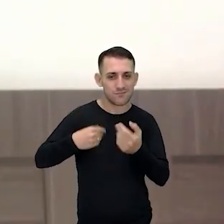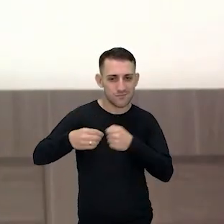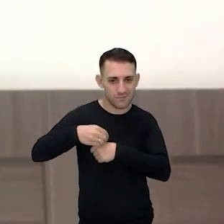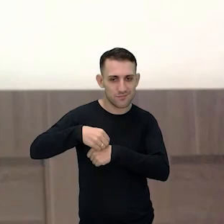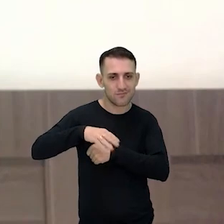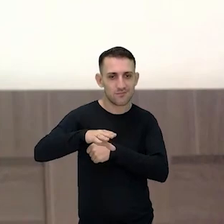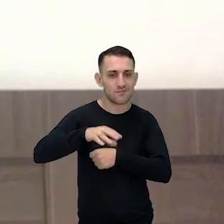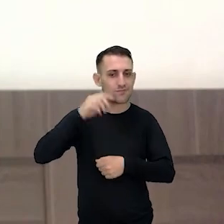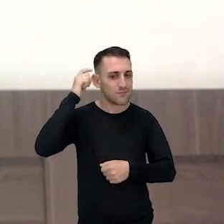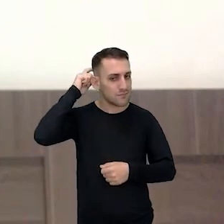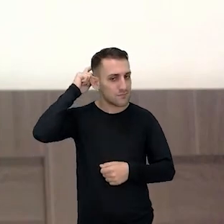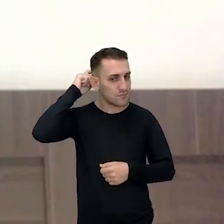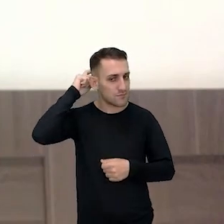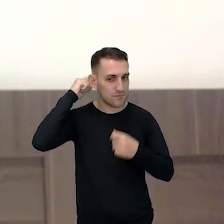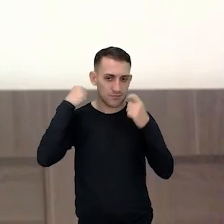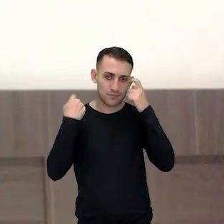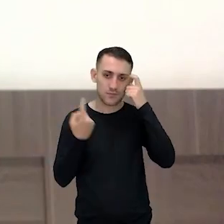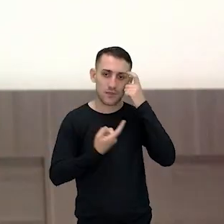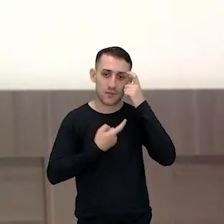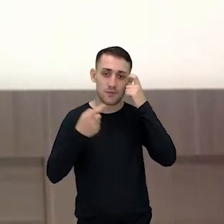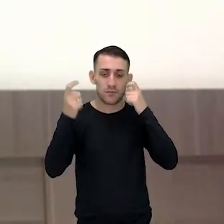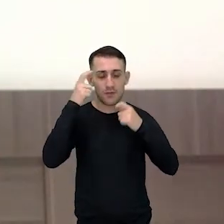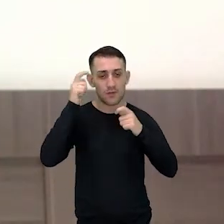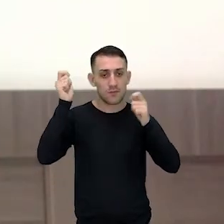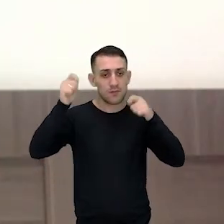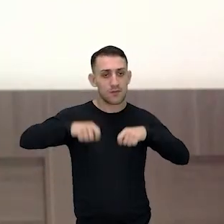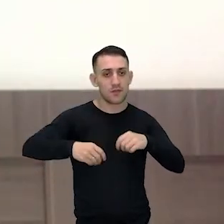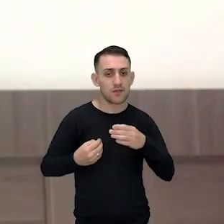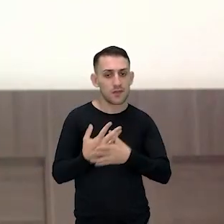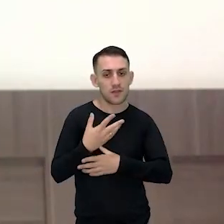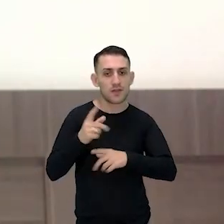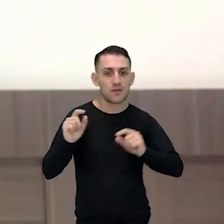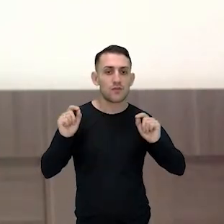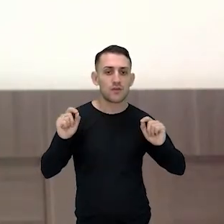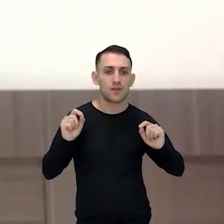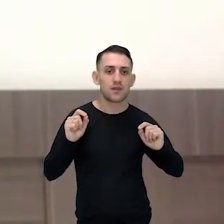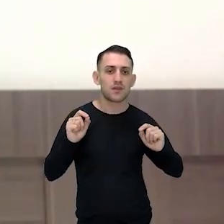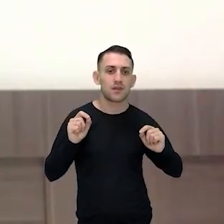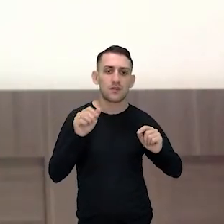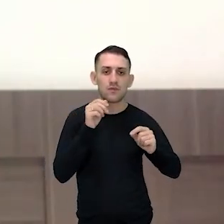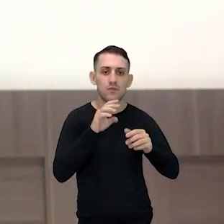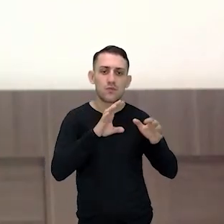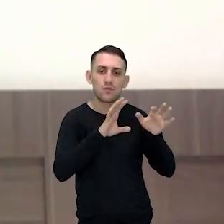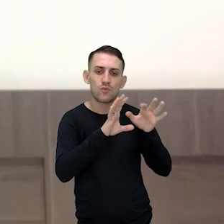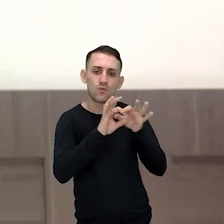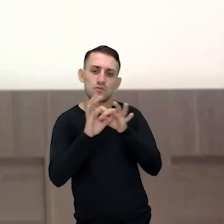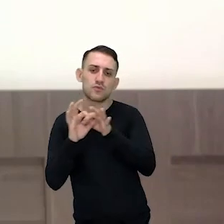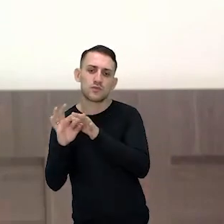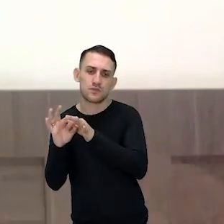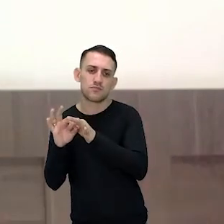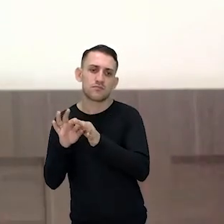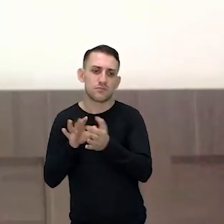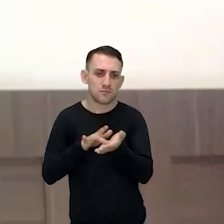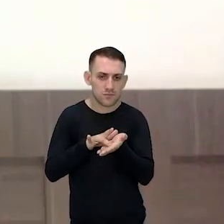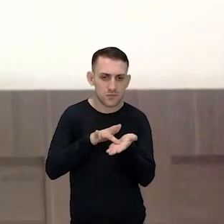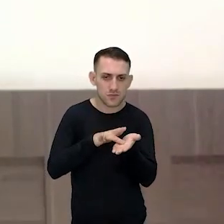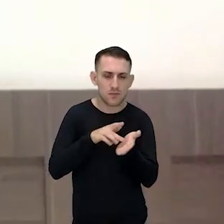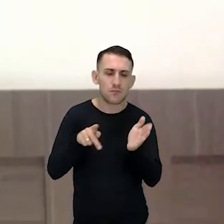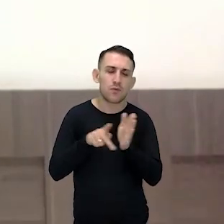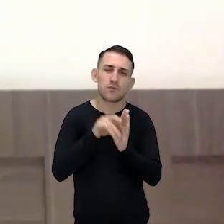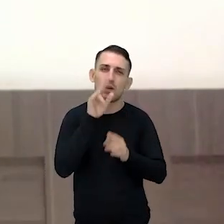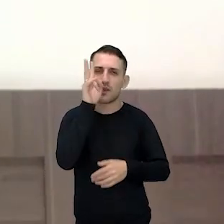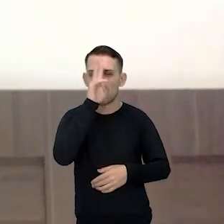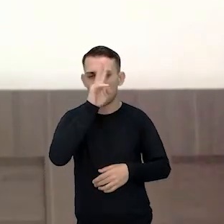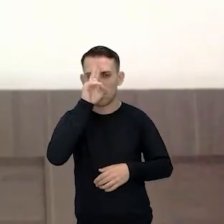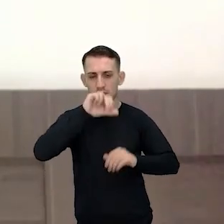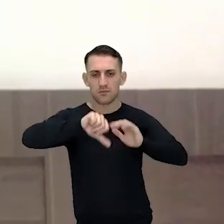sugestão. Então, nós pensamos na possibilidade de criarmos uma situação, né? Um contexto hipotético, como a história de um crime, por